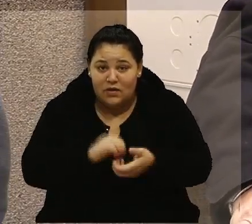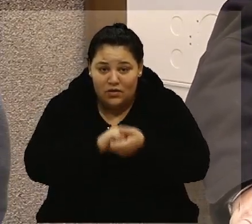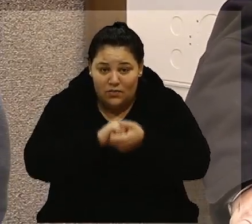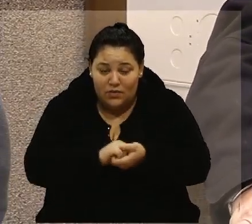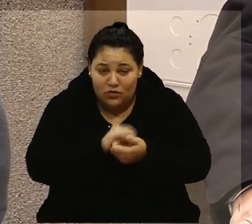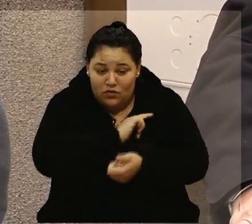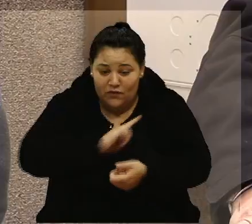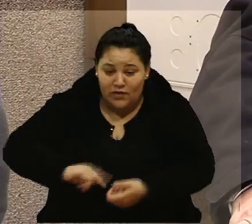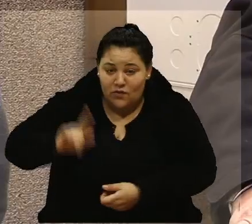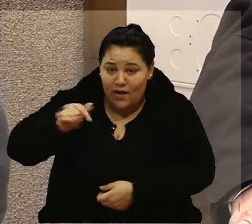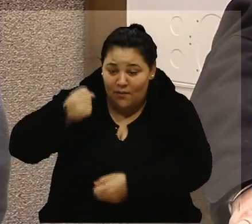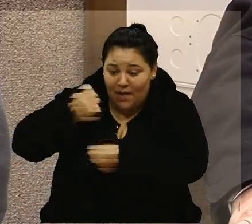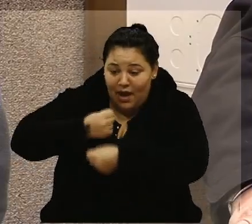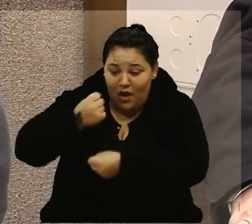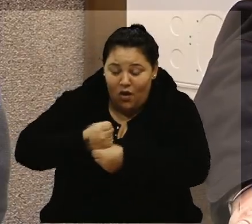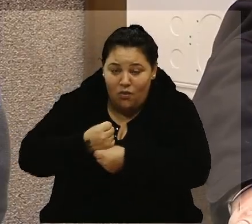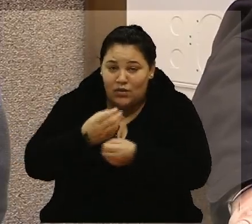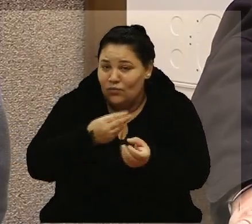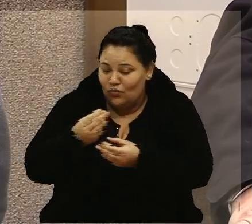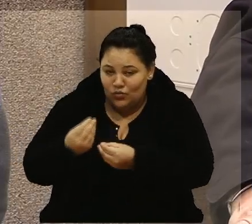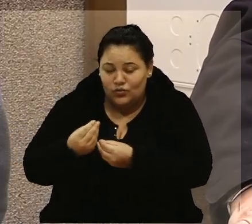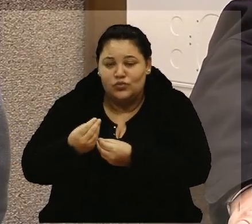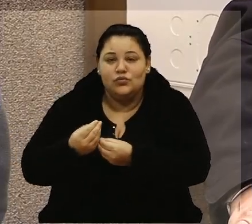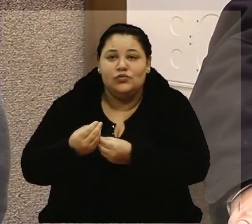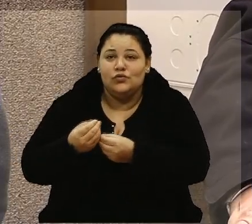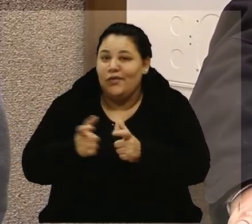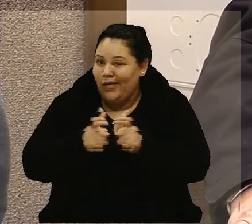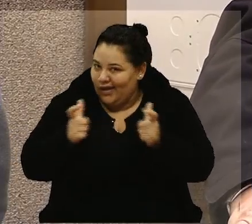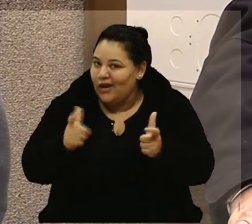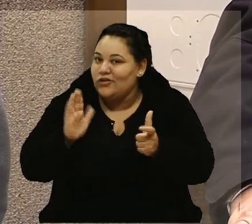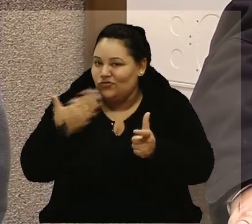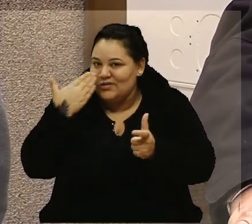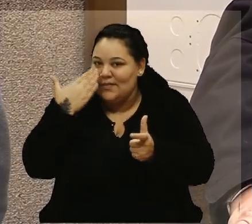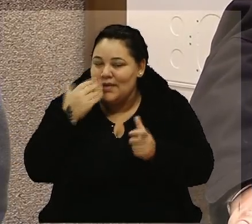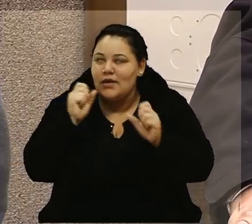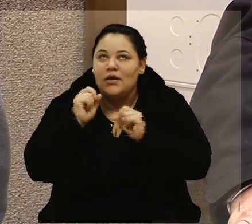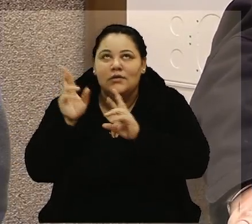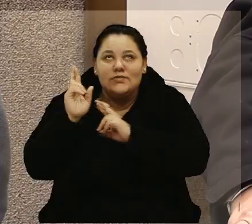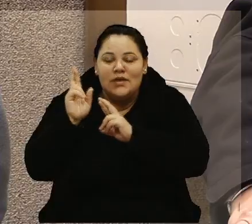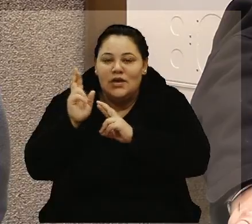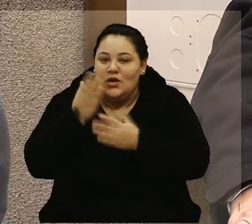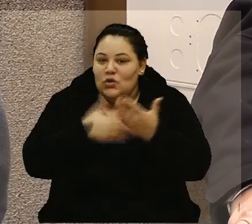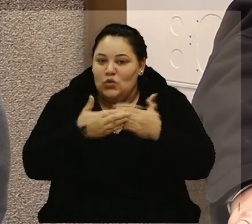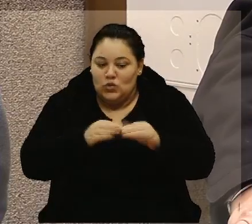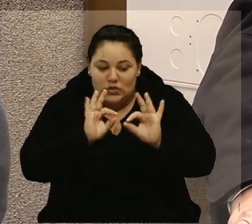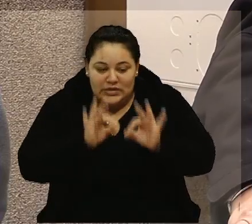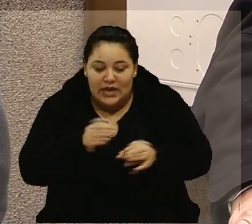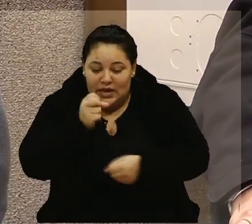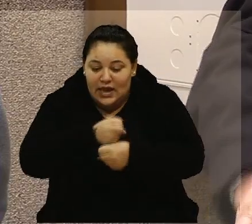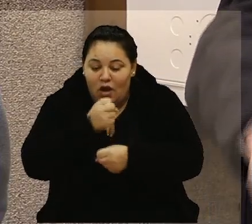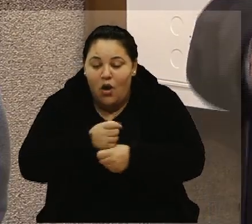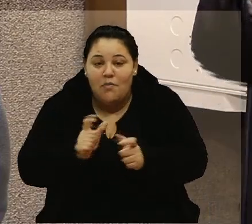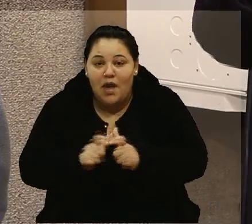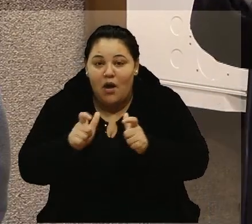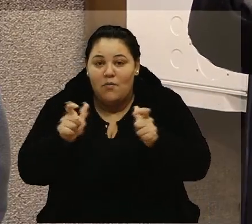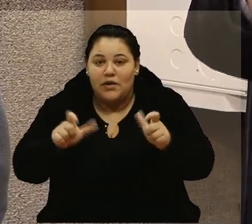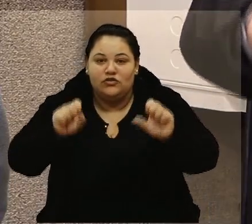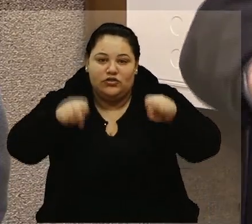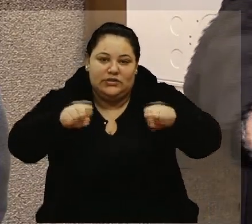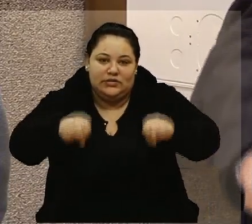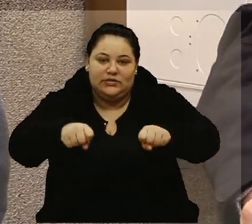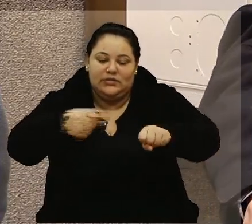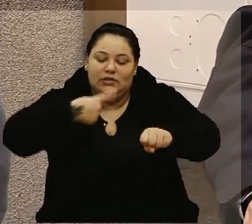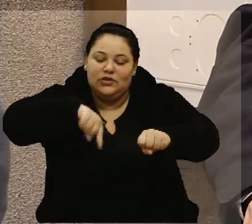obra gigantesca, né, tomara que dê tudo certo, né, que essas obras sejam ampliadas. E